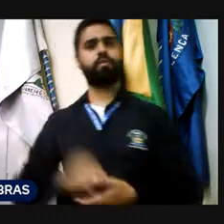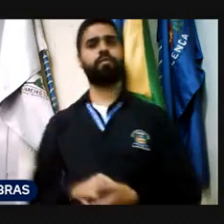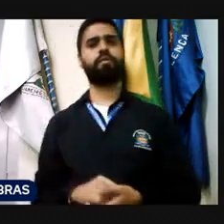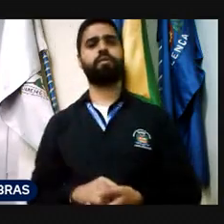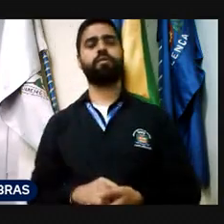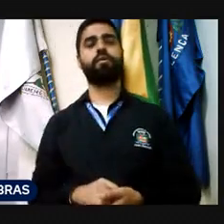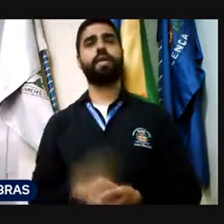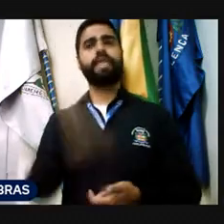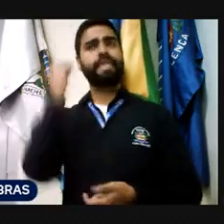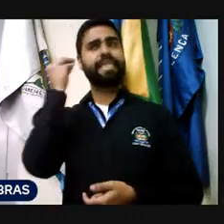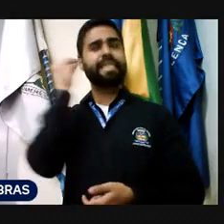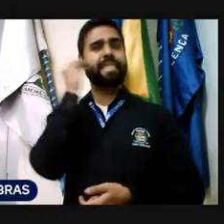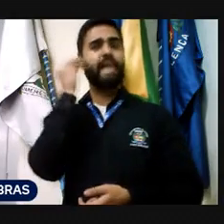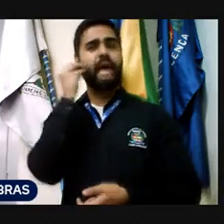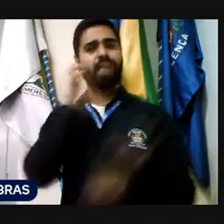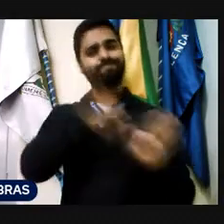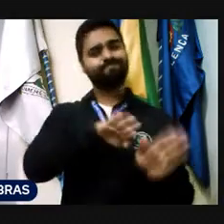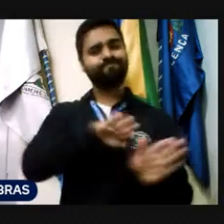tentar tirar